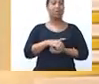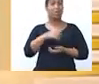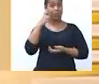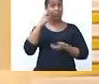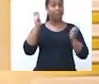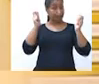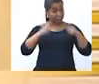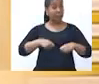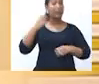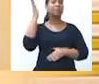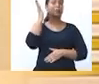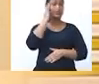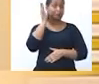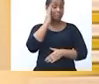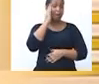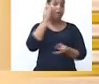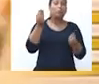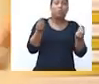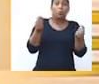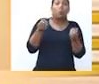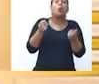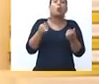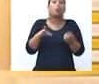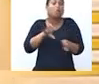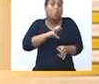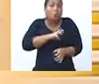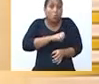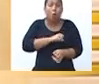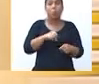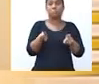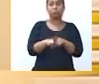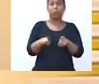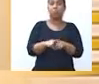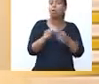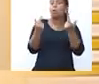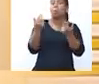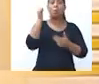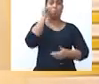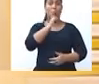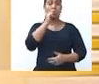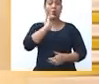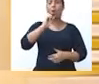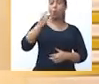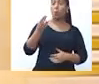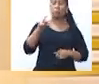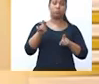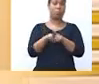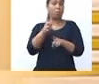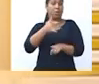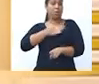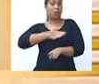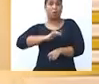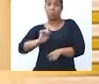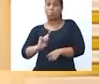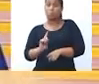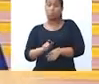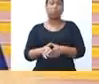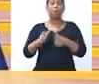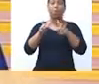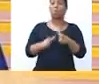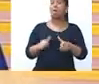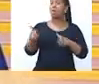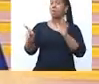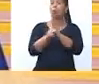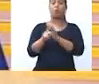está capacitado para isso, gosta disso, tanto quanto uma outra mulher possa gostar ou não, né? E aí falar que aquele lugar não é